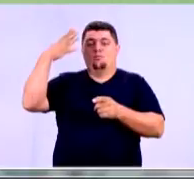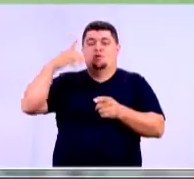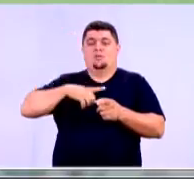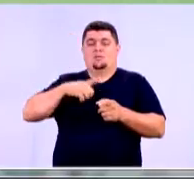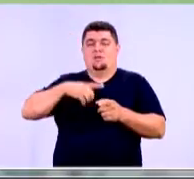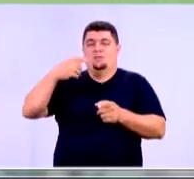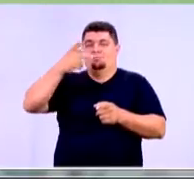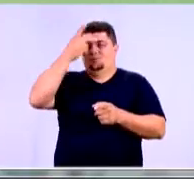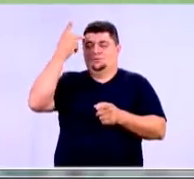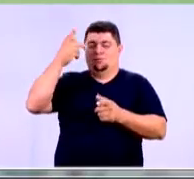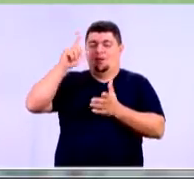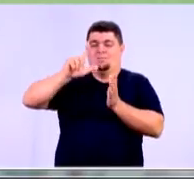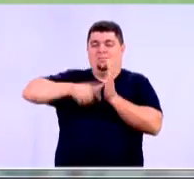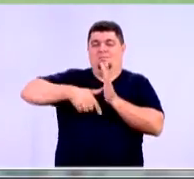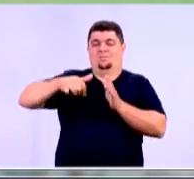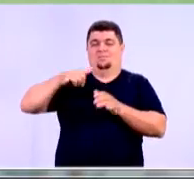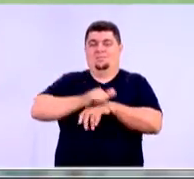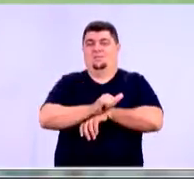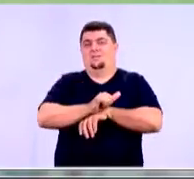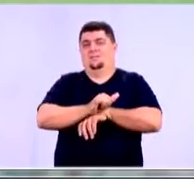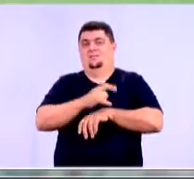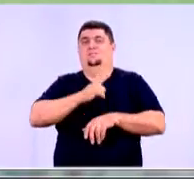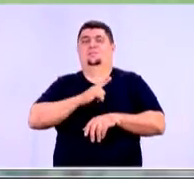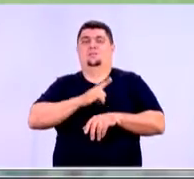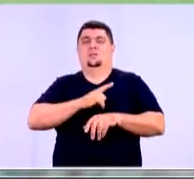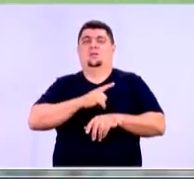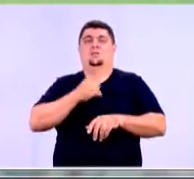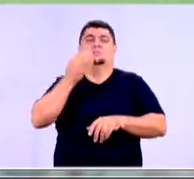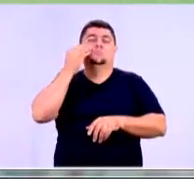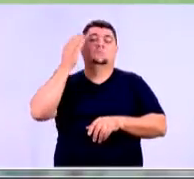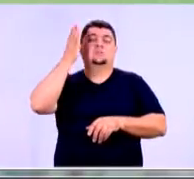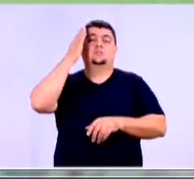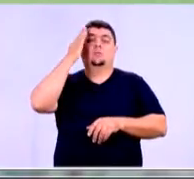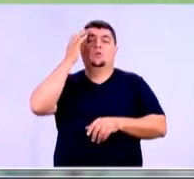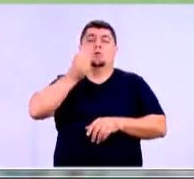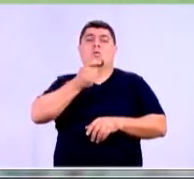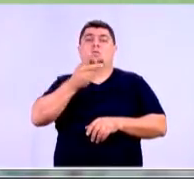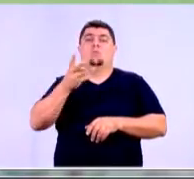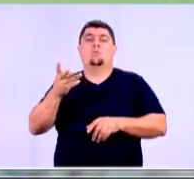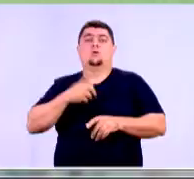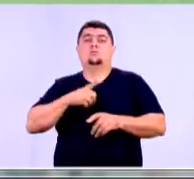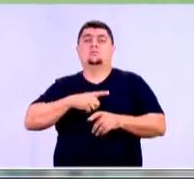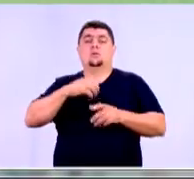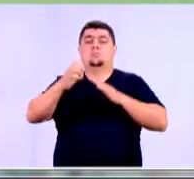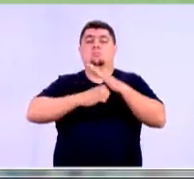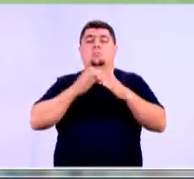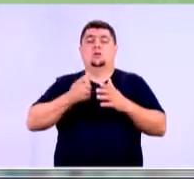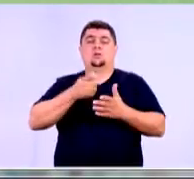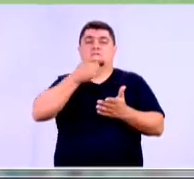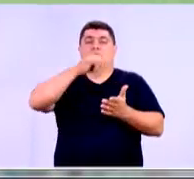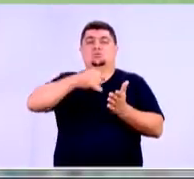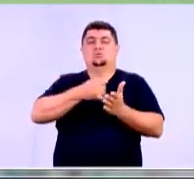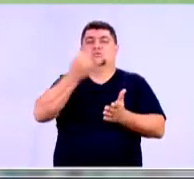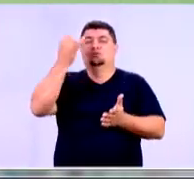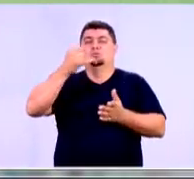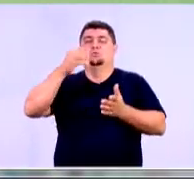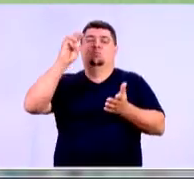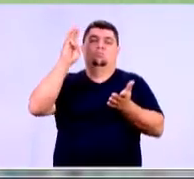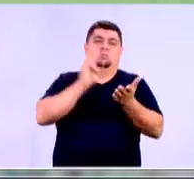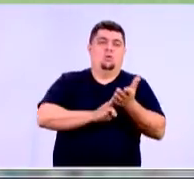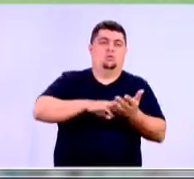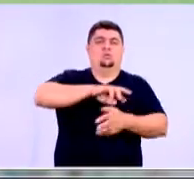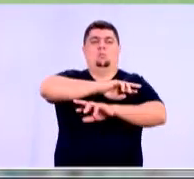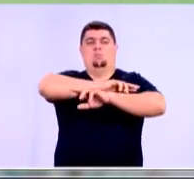clientes. Para isso, apure quanto sua empresa tem desembolsado mensalmente de juros, multas pagas a